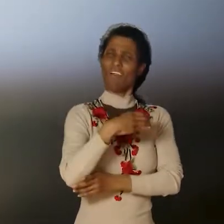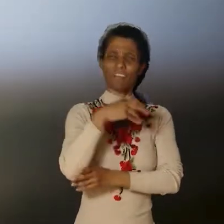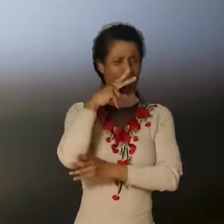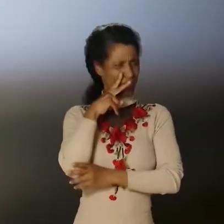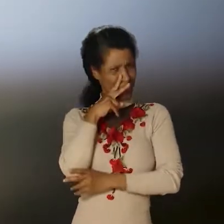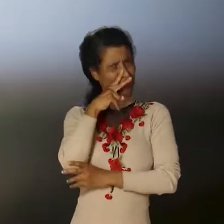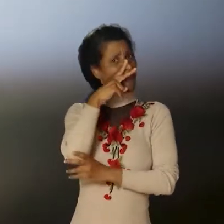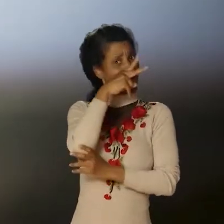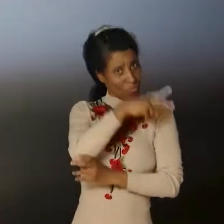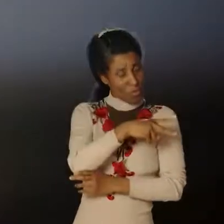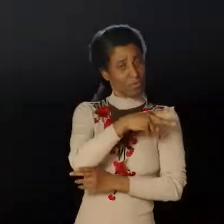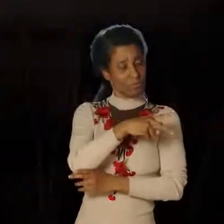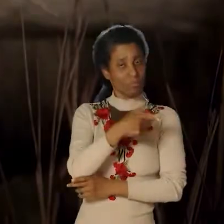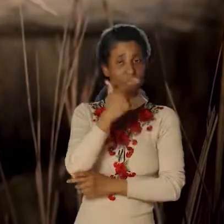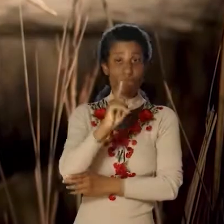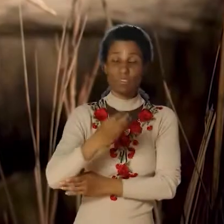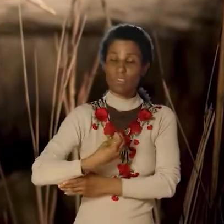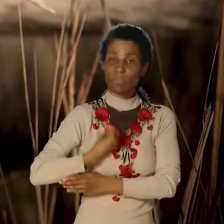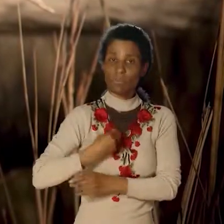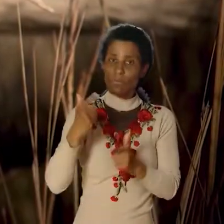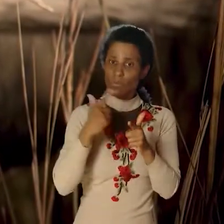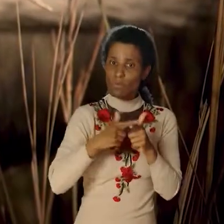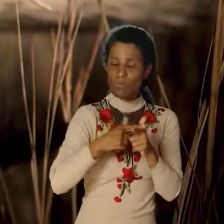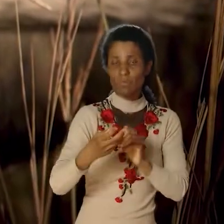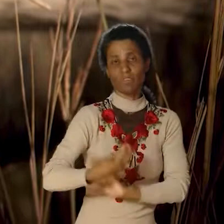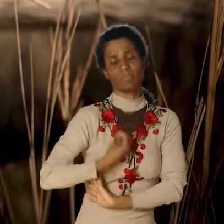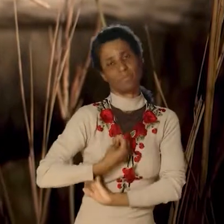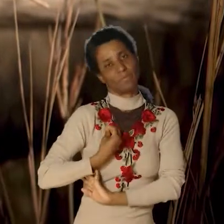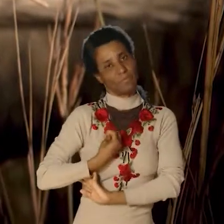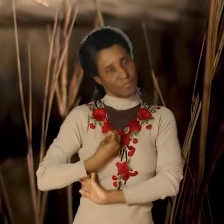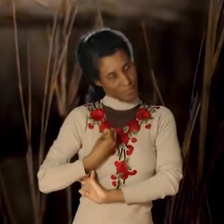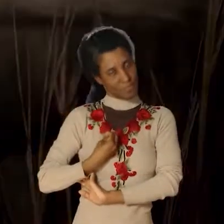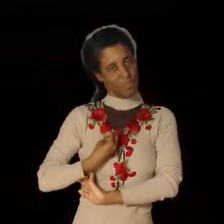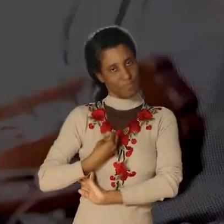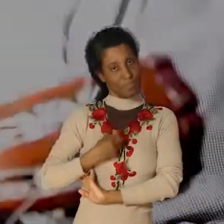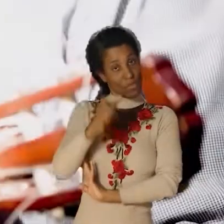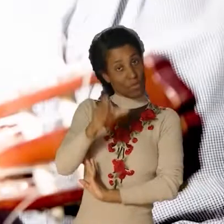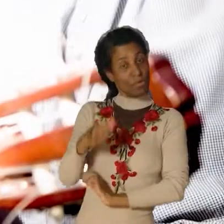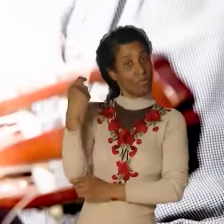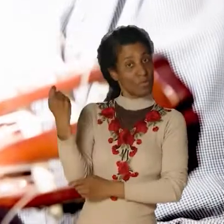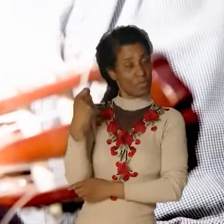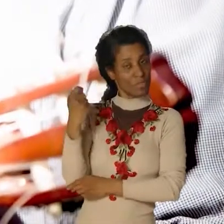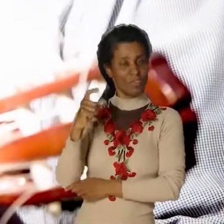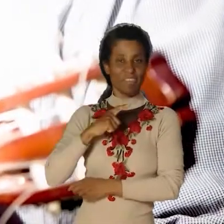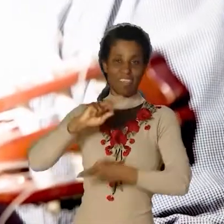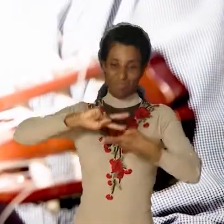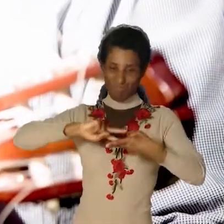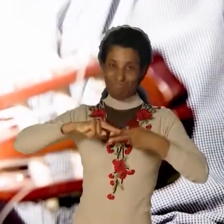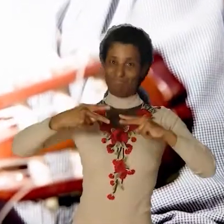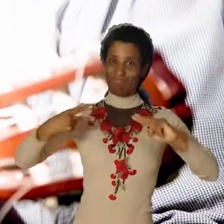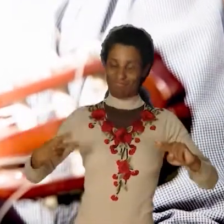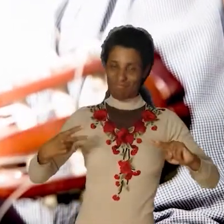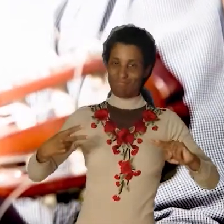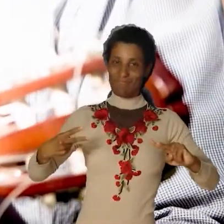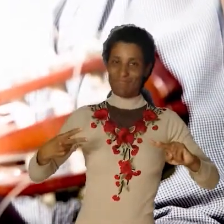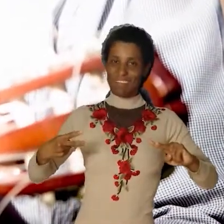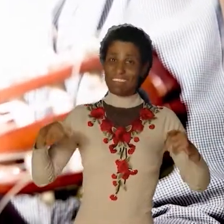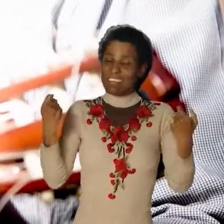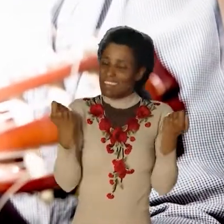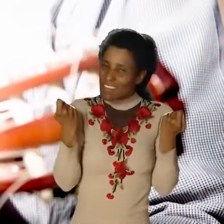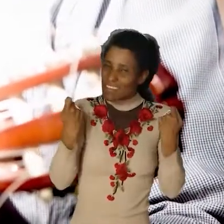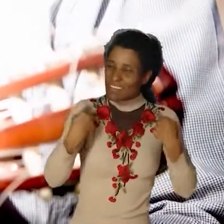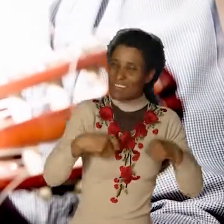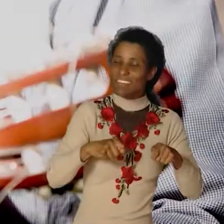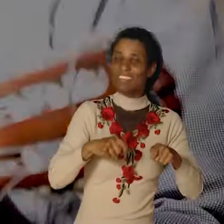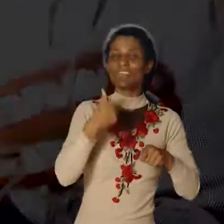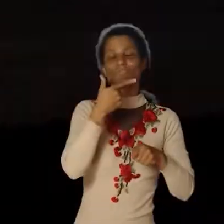homem de coragem, fibra, que sobrevive às dificuldades extremas. O gaúcho traz no DNA uma